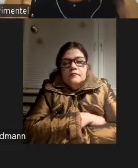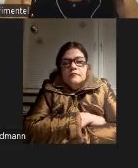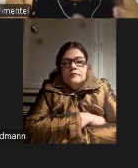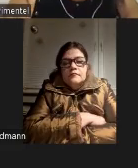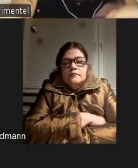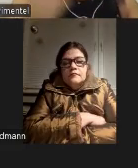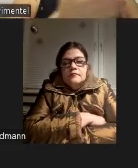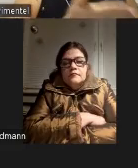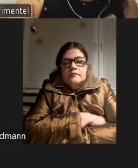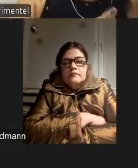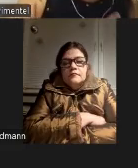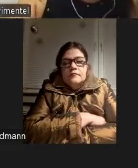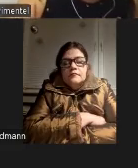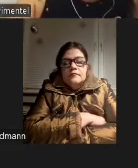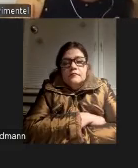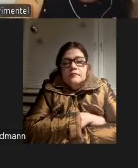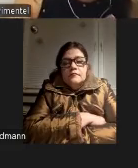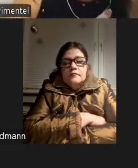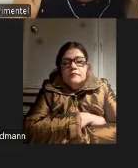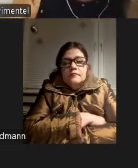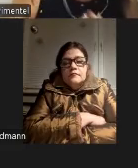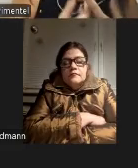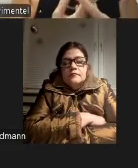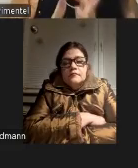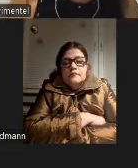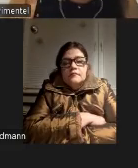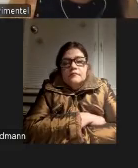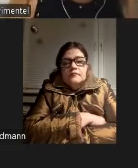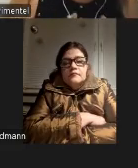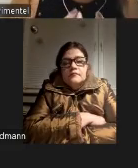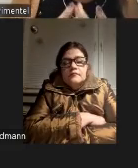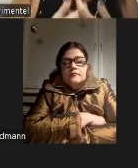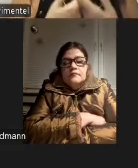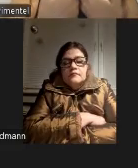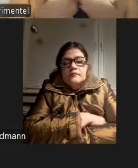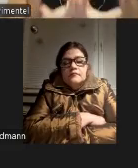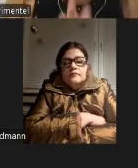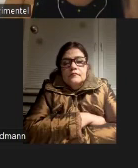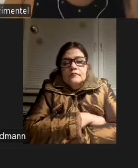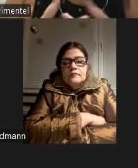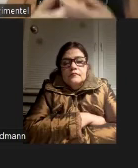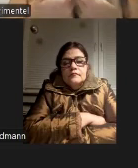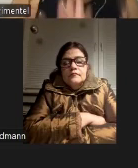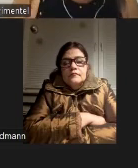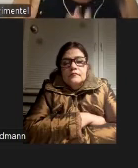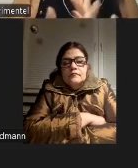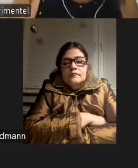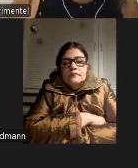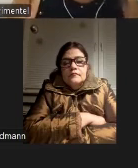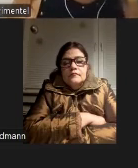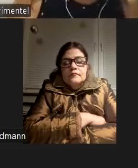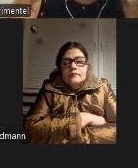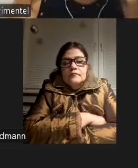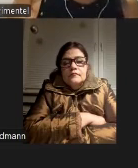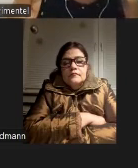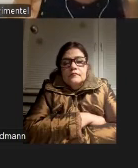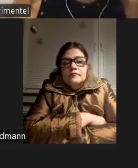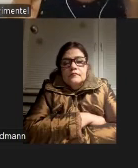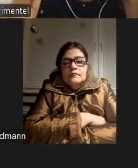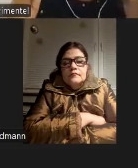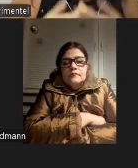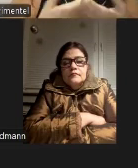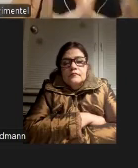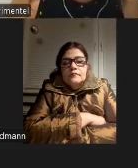sono aprofunde e chegue na fase da faxina, né? E isso agrava essa carência, essa falha, esse declínio